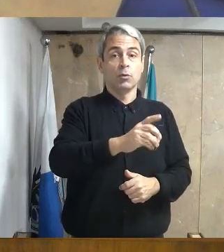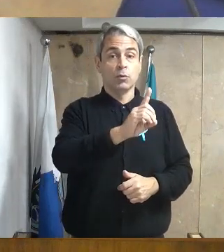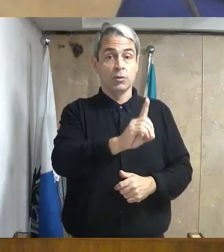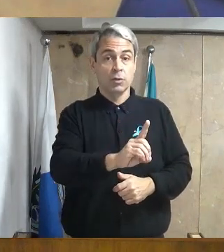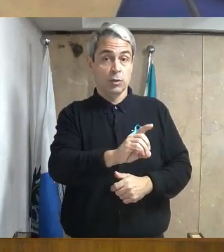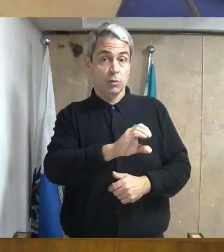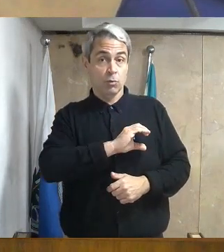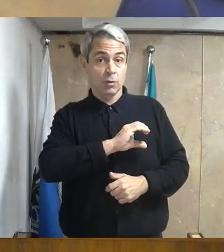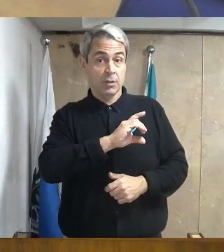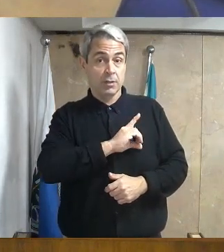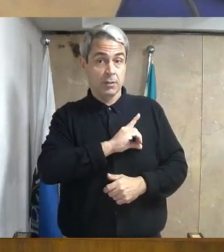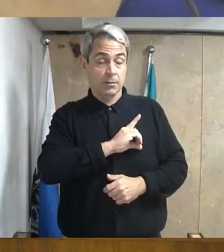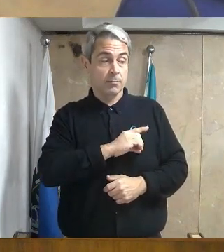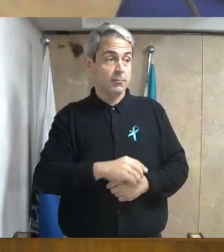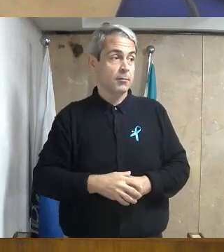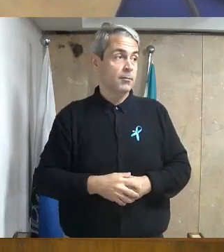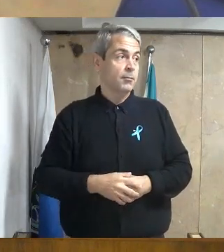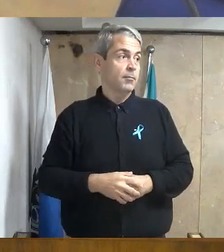deste município.